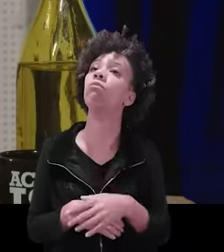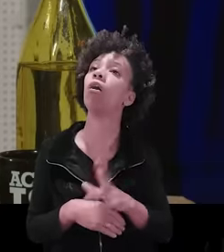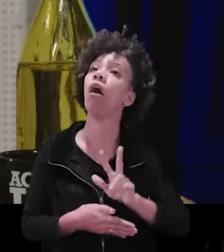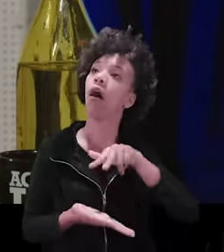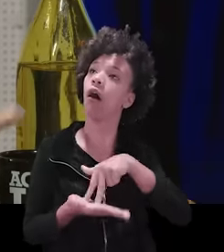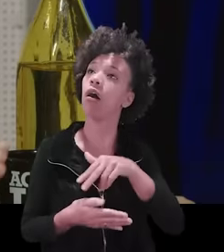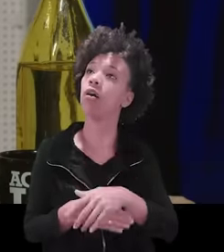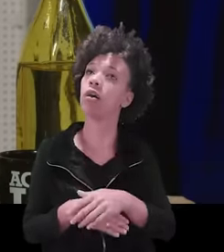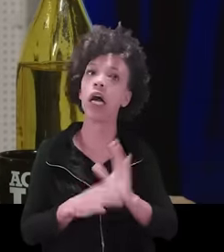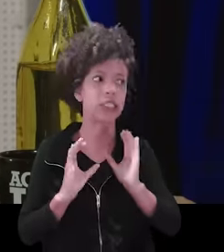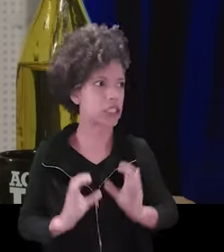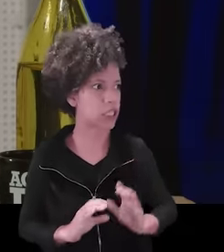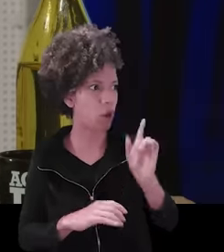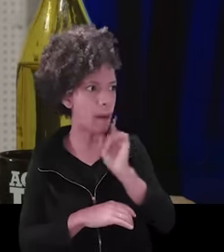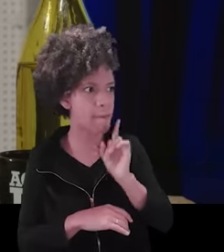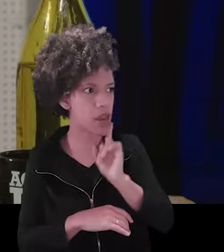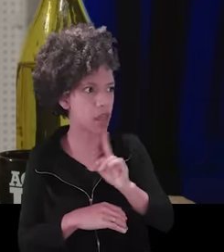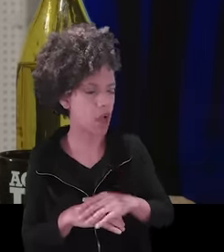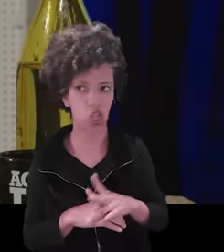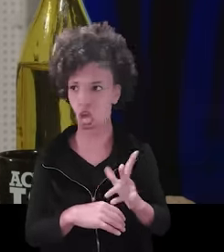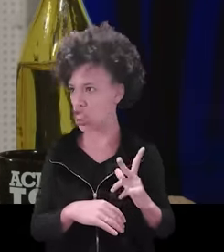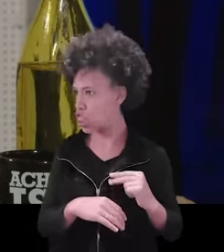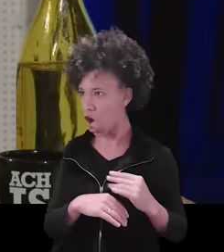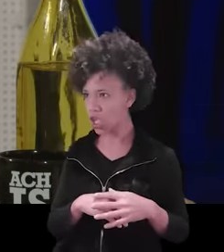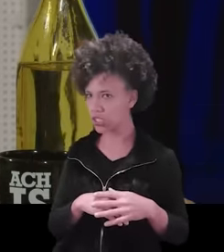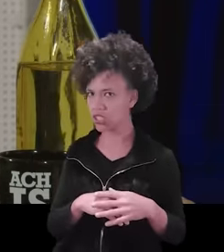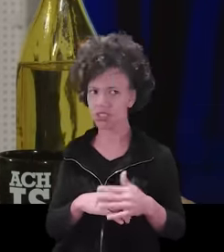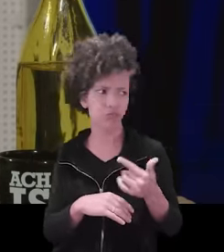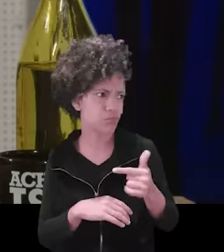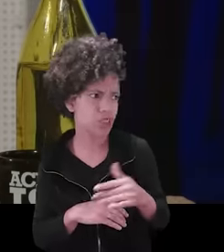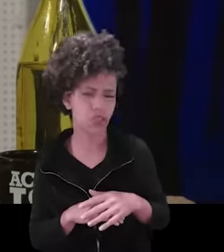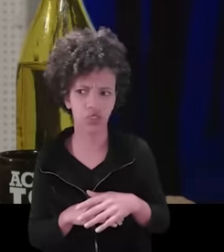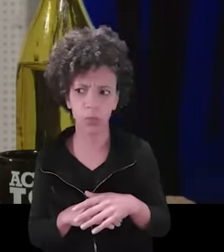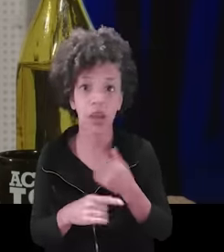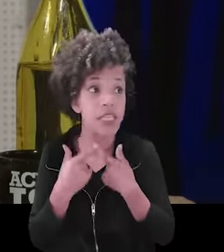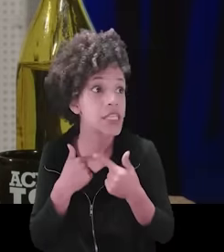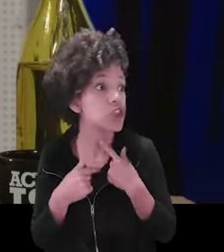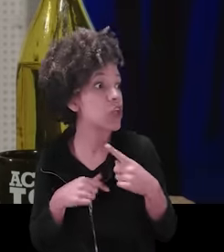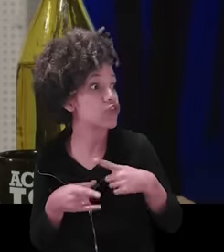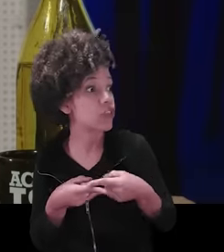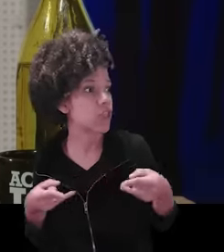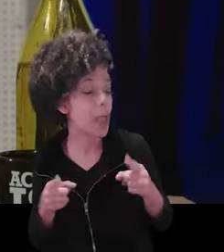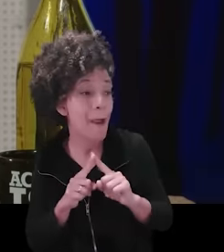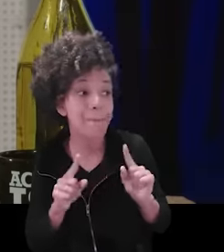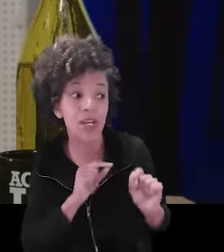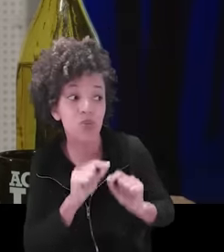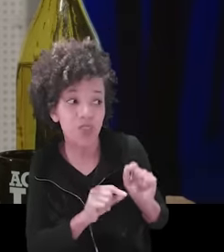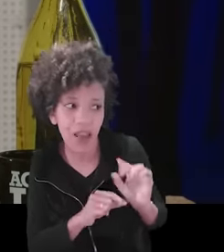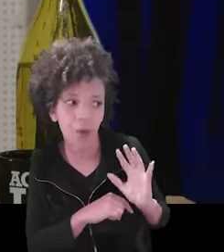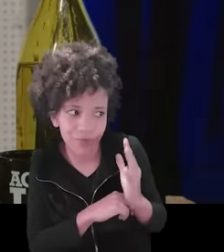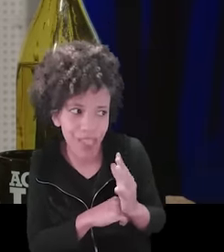a pessoa que tem me dá quem já é cidadão americano o cidadão Americana e quem não tem fica com aquele desejo eu te ter aquilo